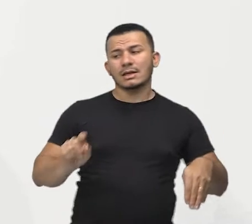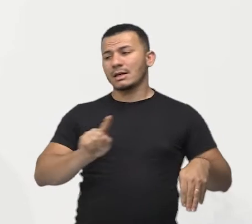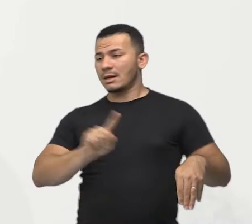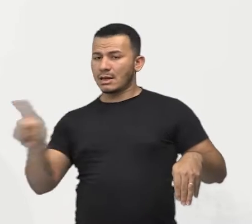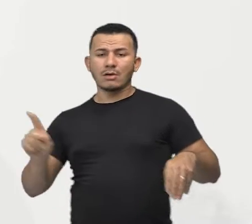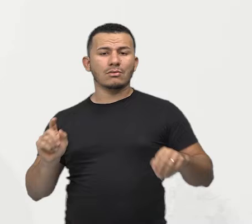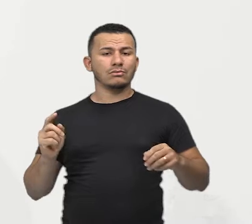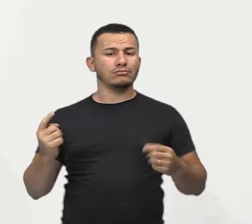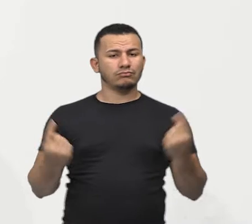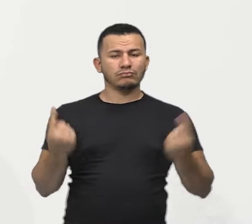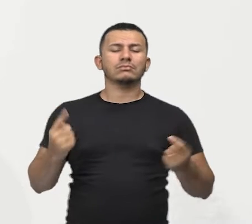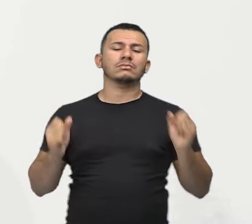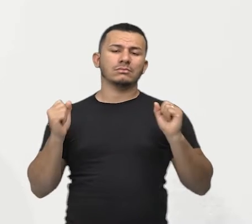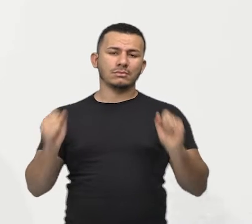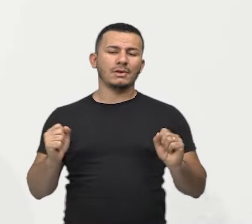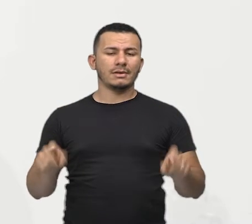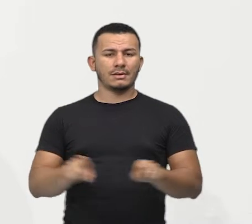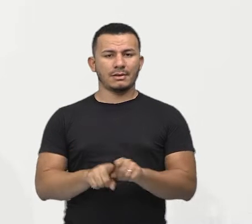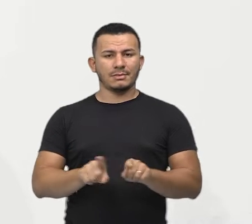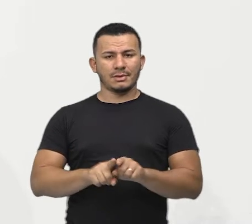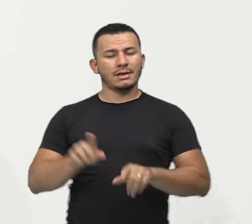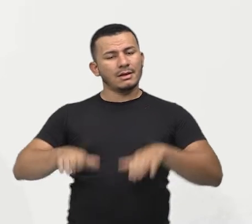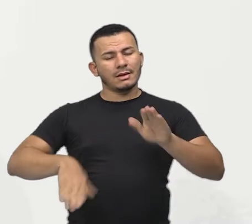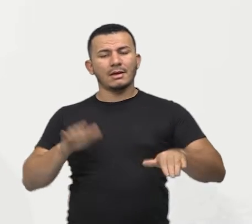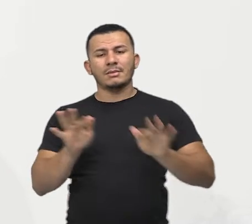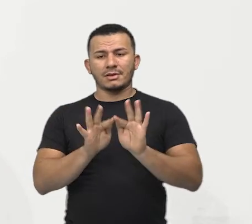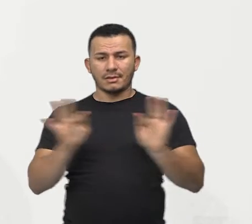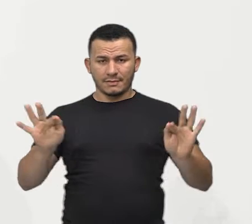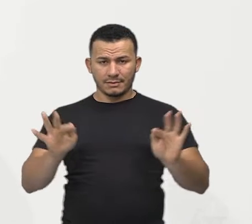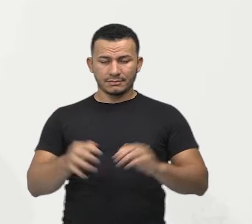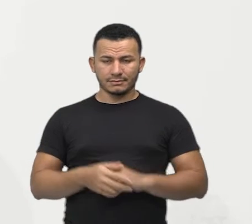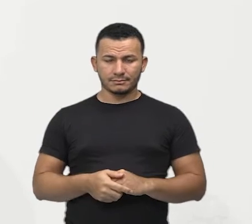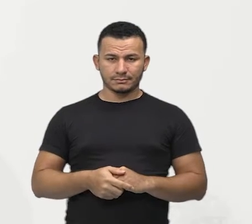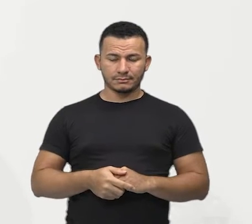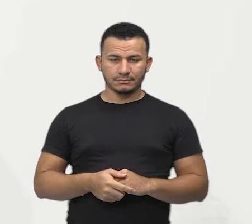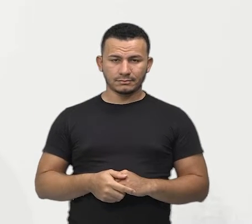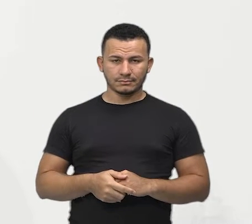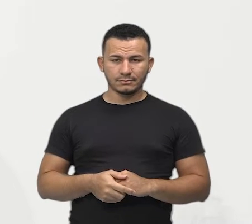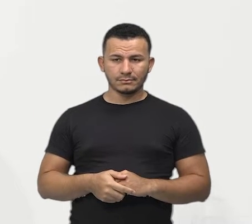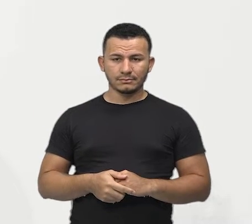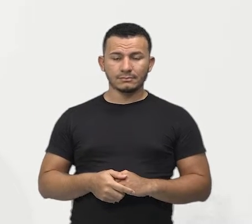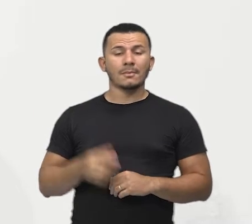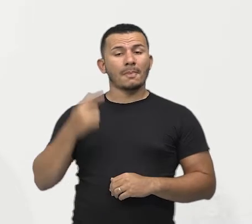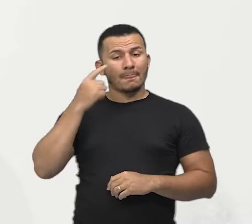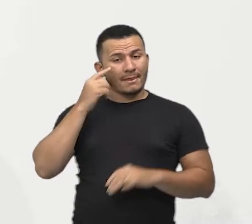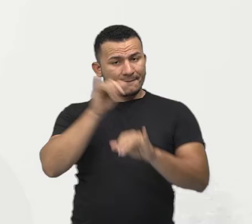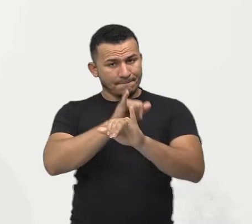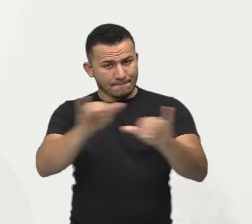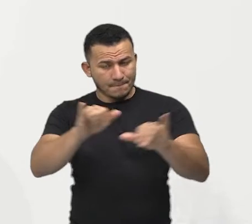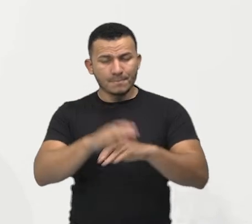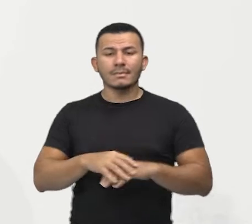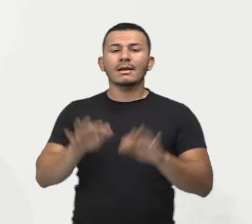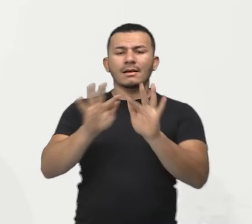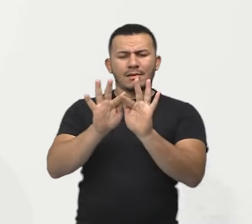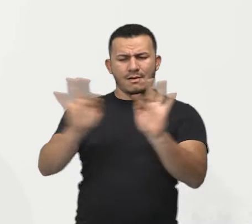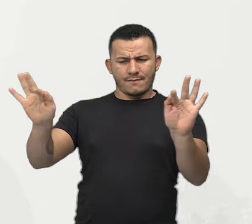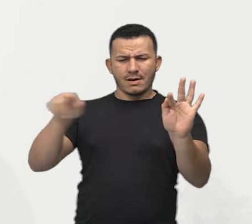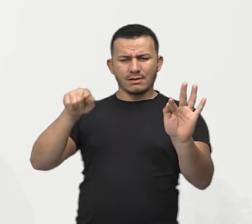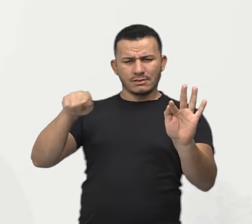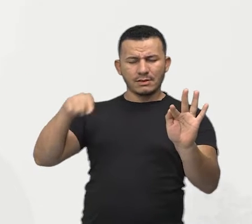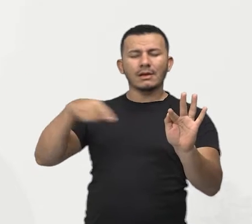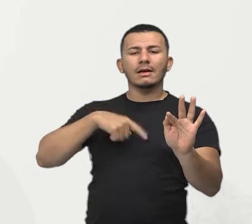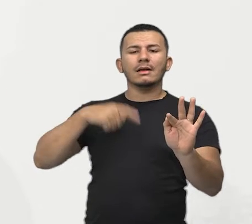Ponto final ou ponto de exclamação vão estar presentes. E também é importante lembrar que nessas frases nós vamos